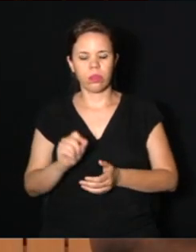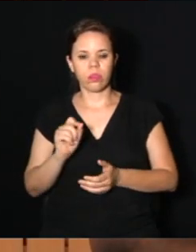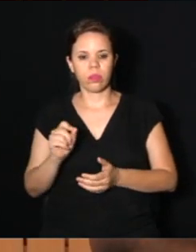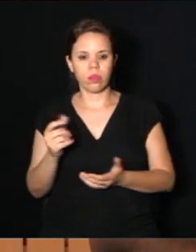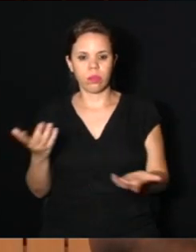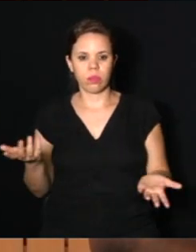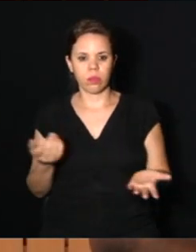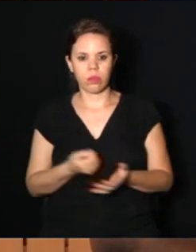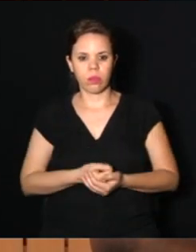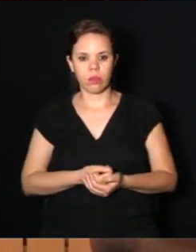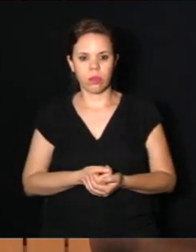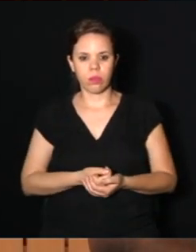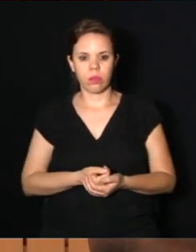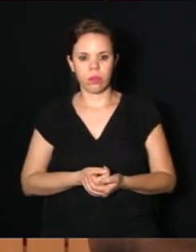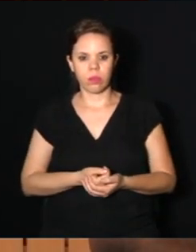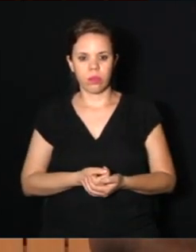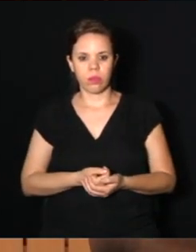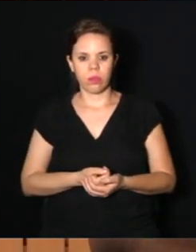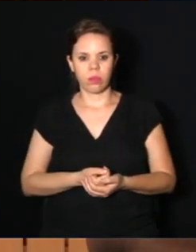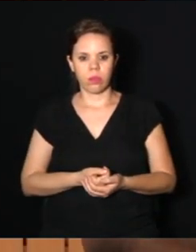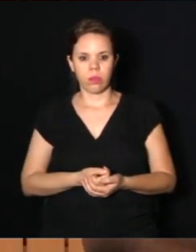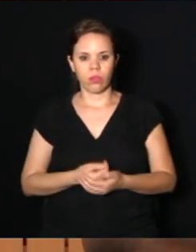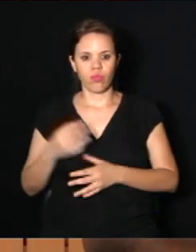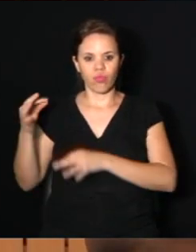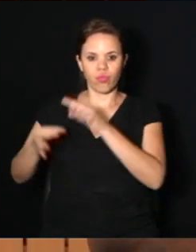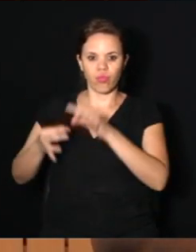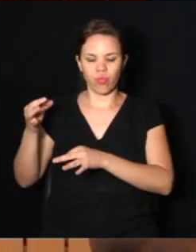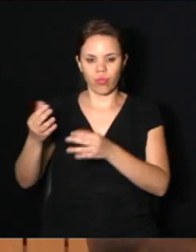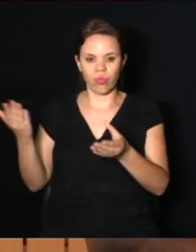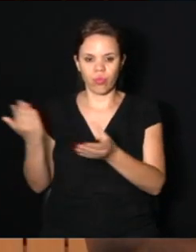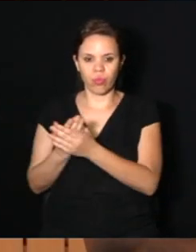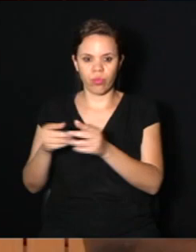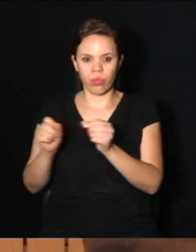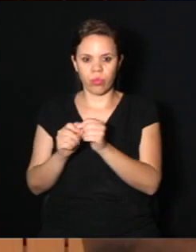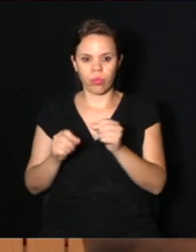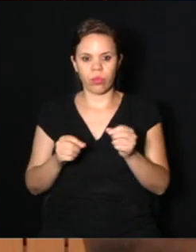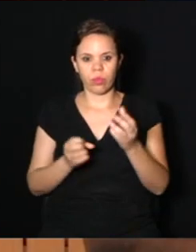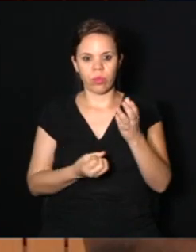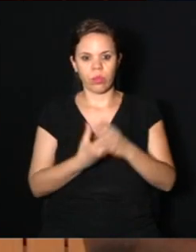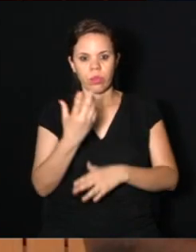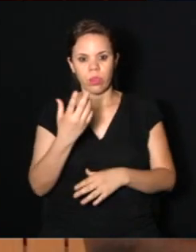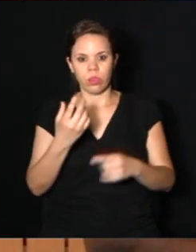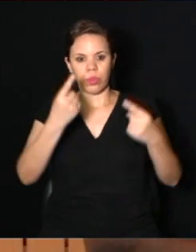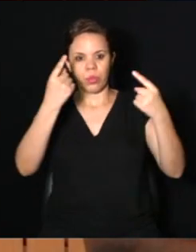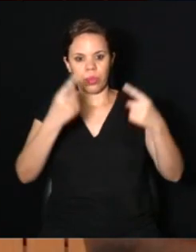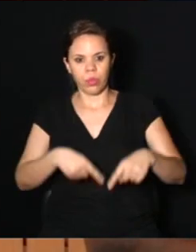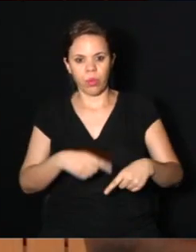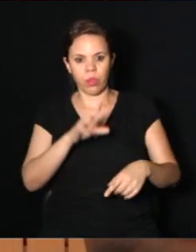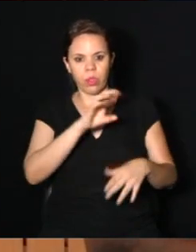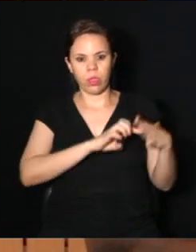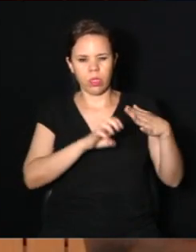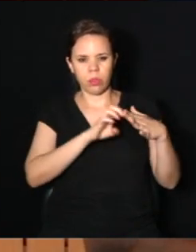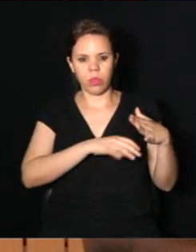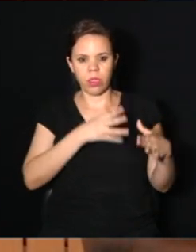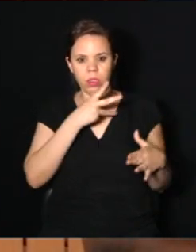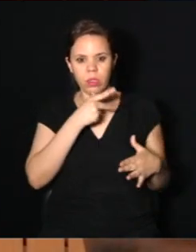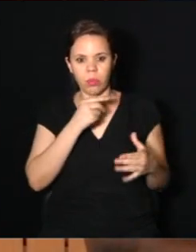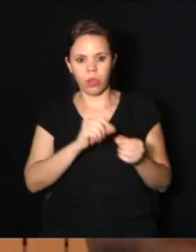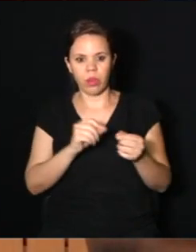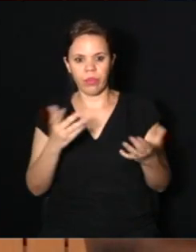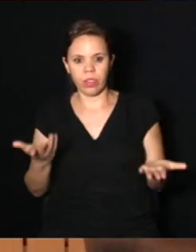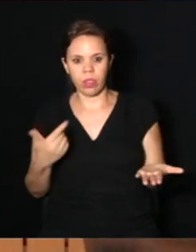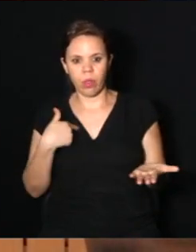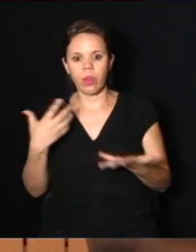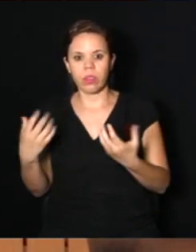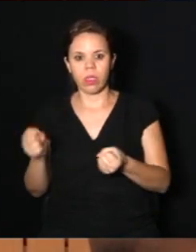uma posição jurídica, esses implicativos sejam dirimidos, né? Então, da minha parte, eu acolho